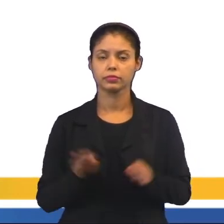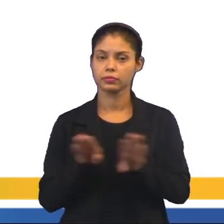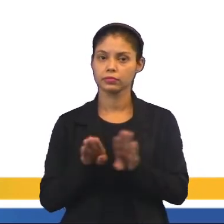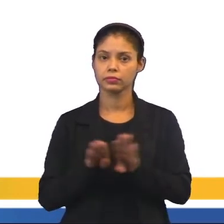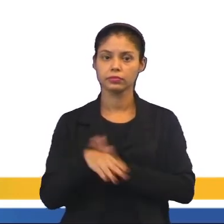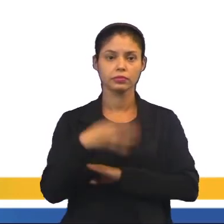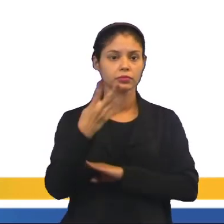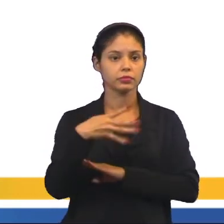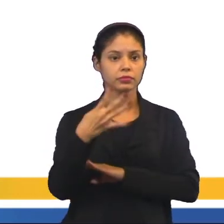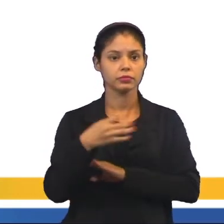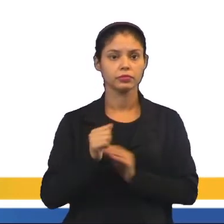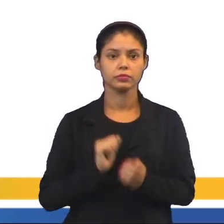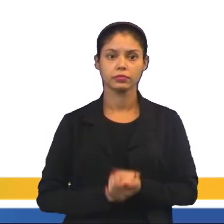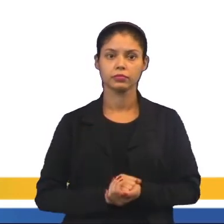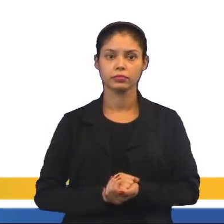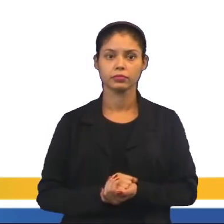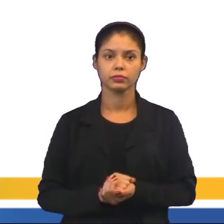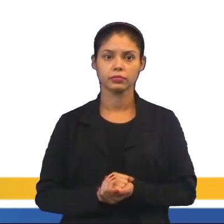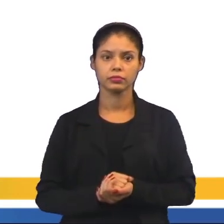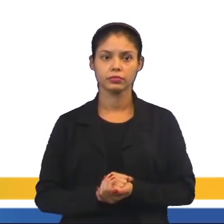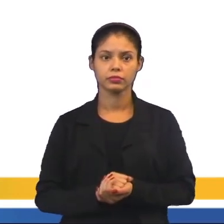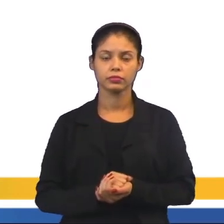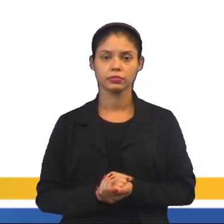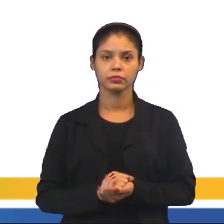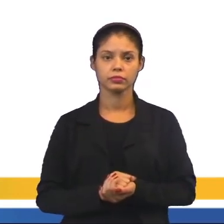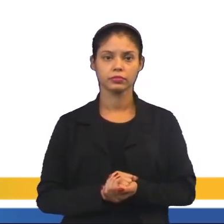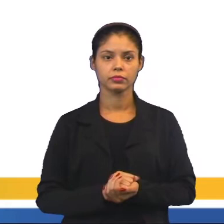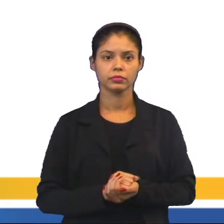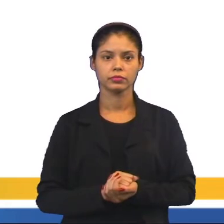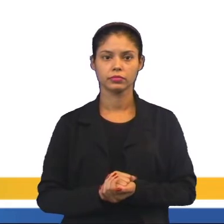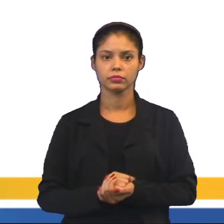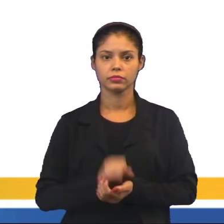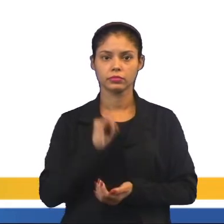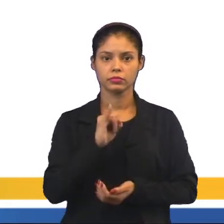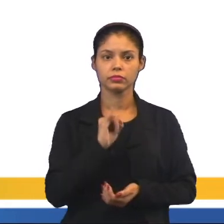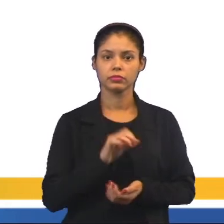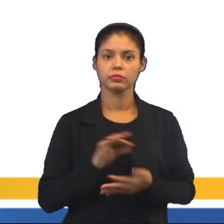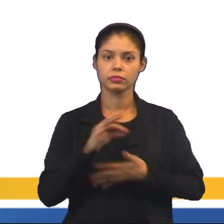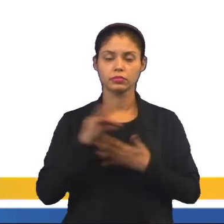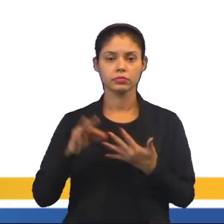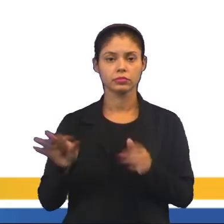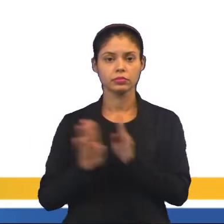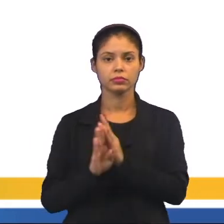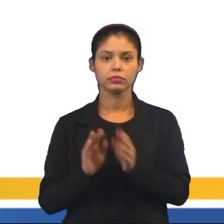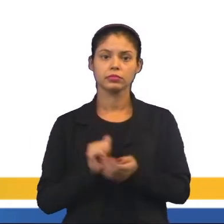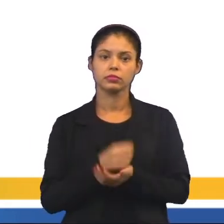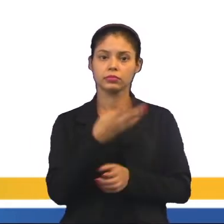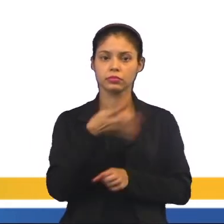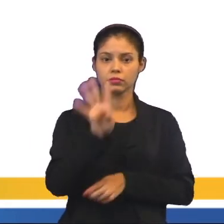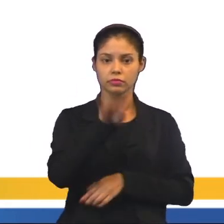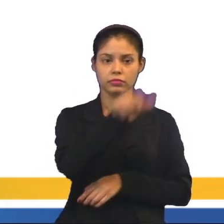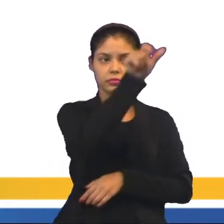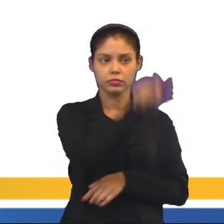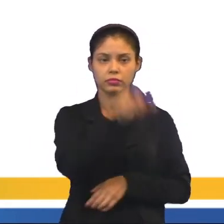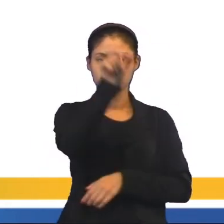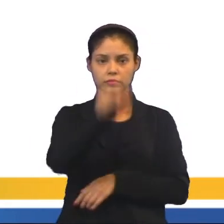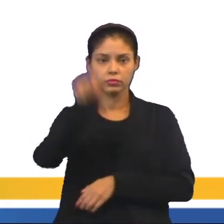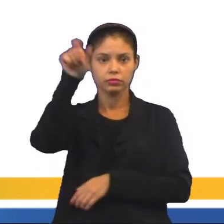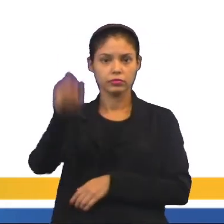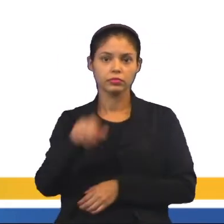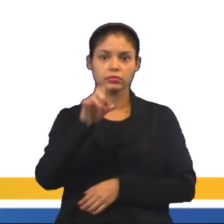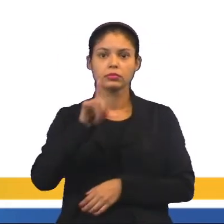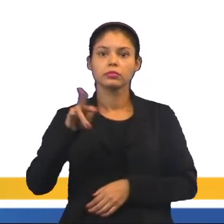Também nós temos outra representação nula, nosso P4. Se os elementos de uma fila, de uma matriz, são